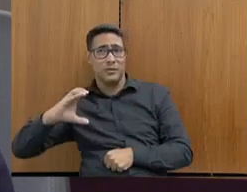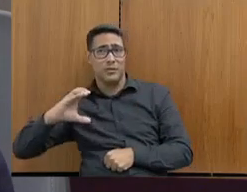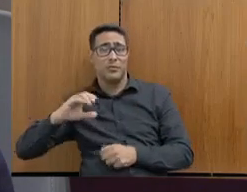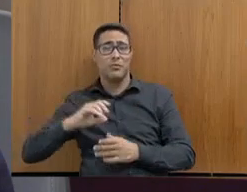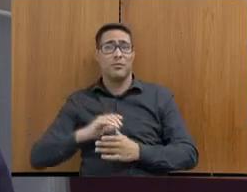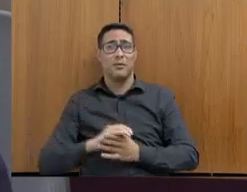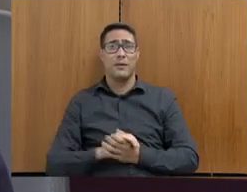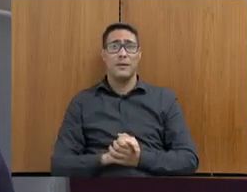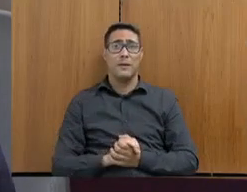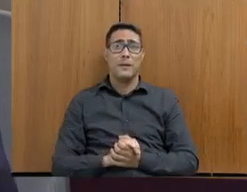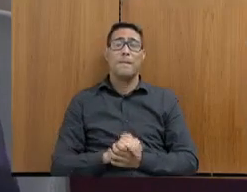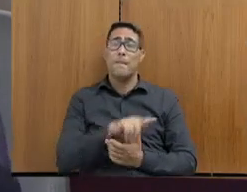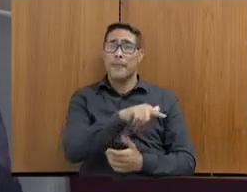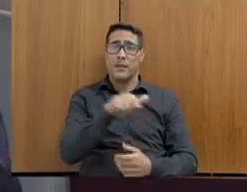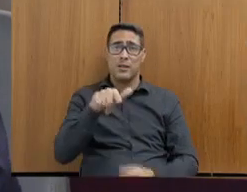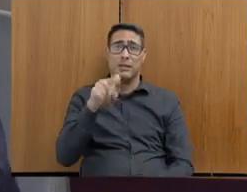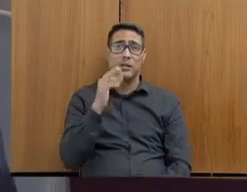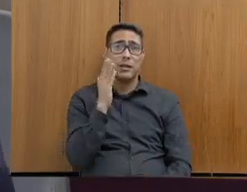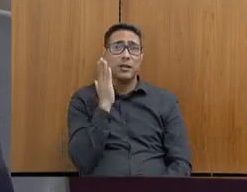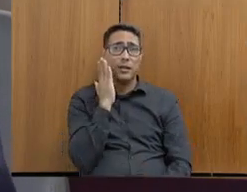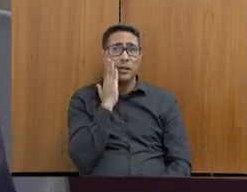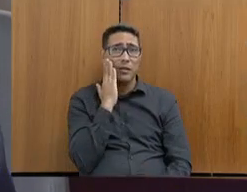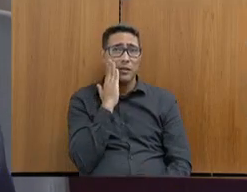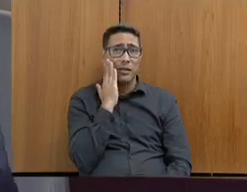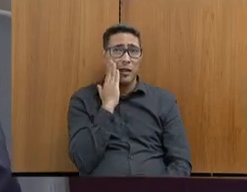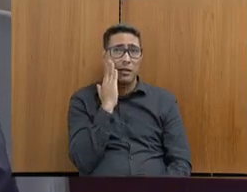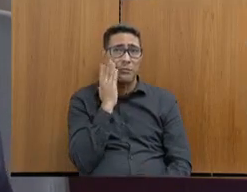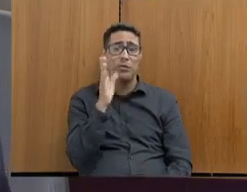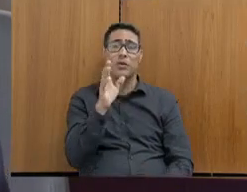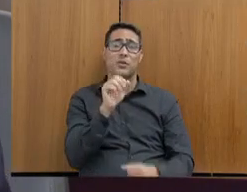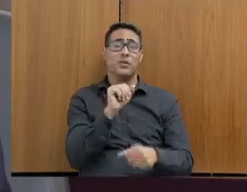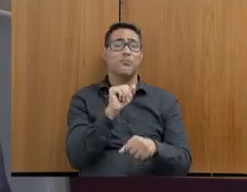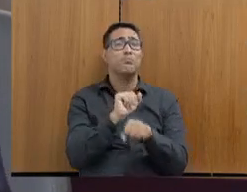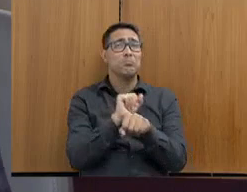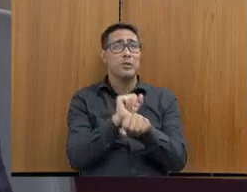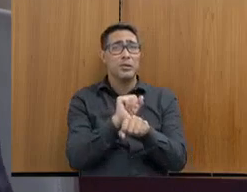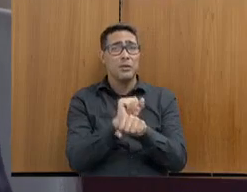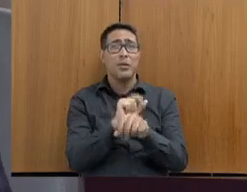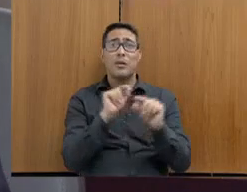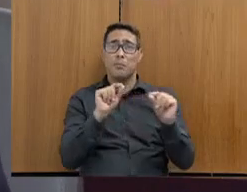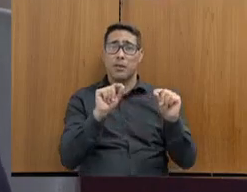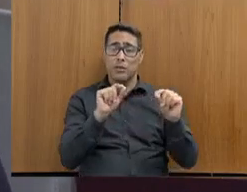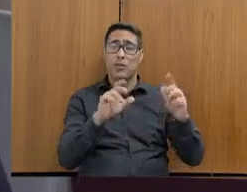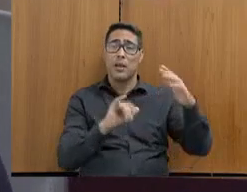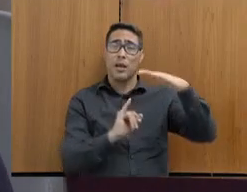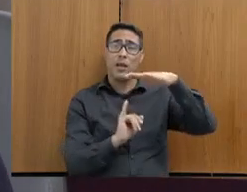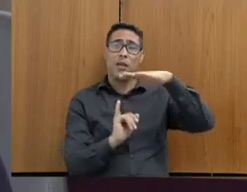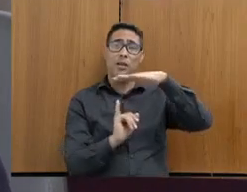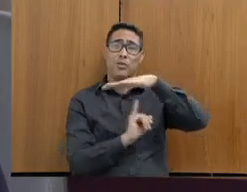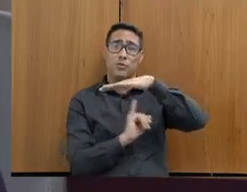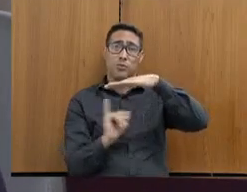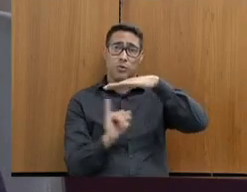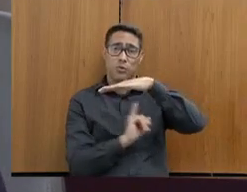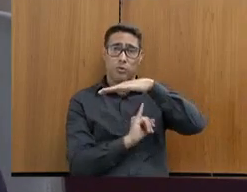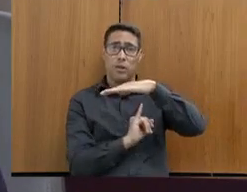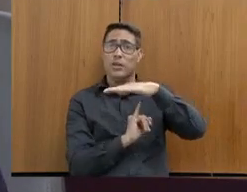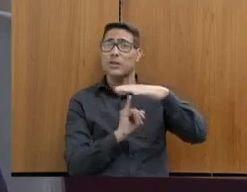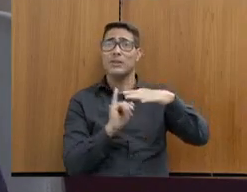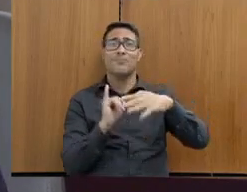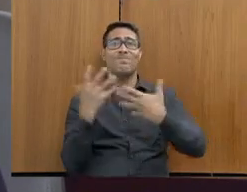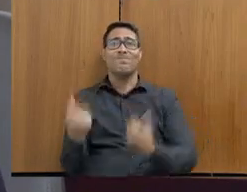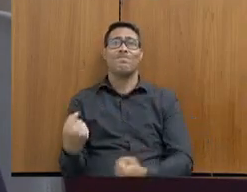a gente sabe E é o que a gente espera realmente que a instituição não Concorde com isso